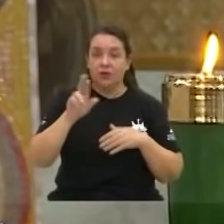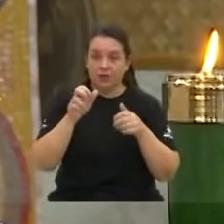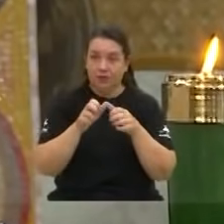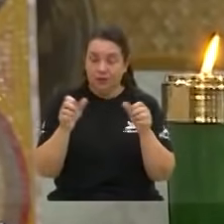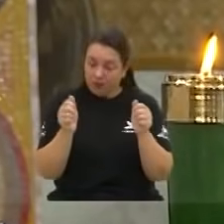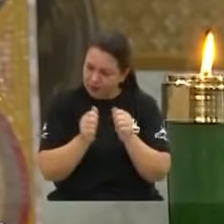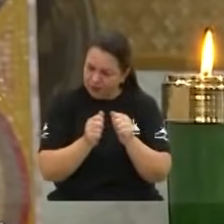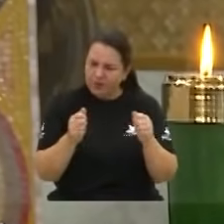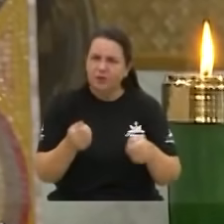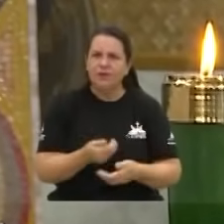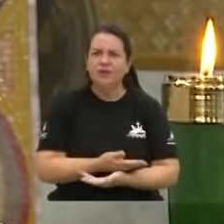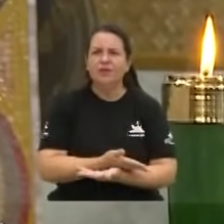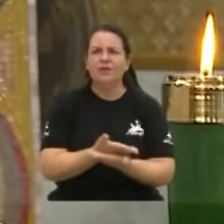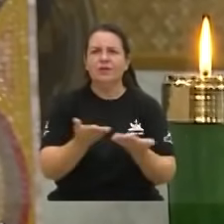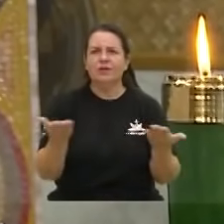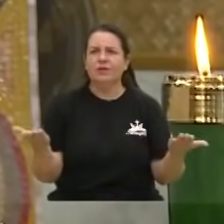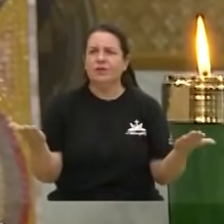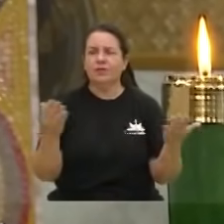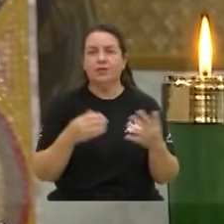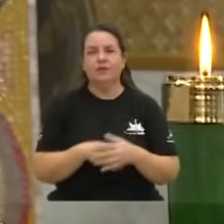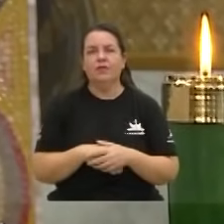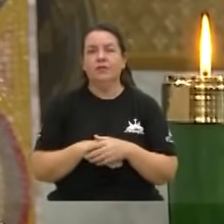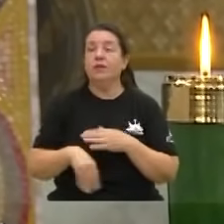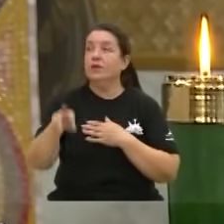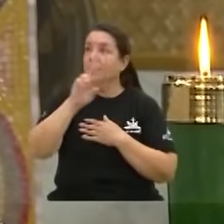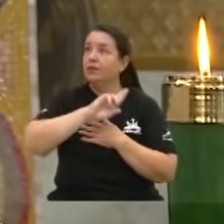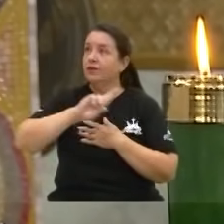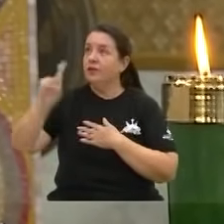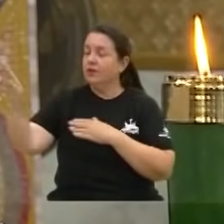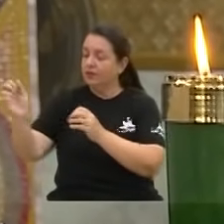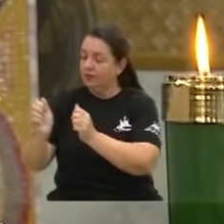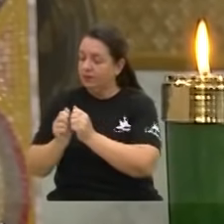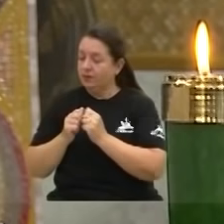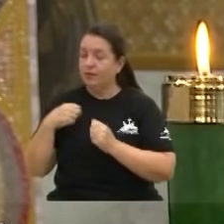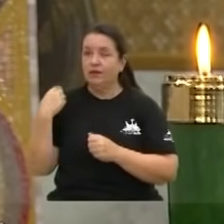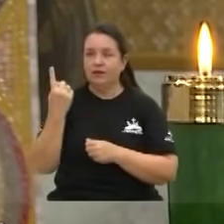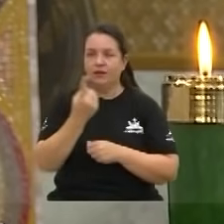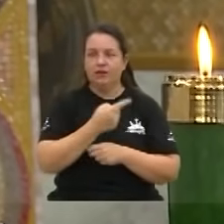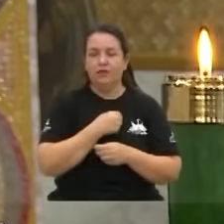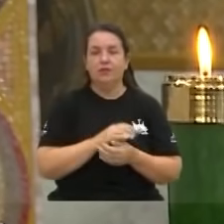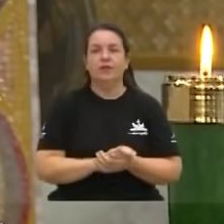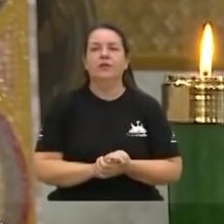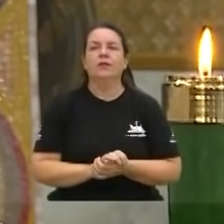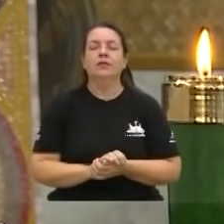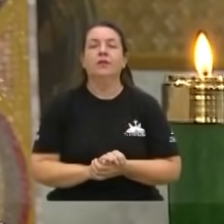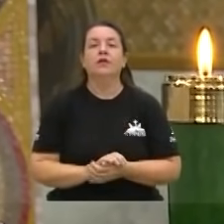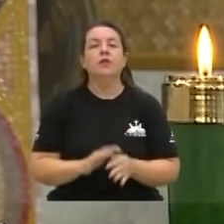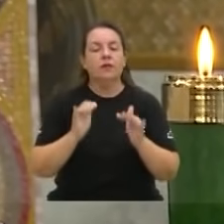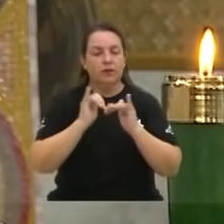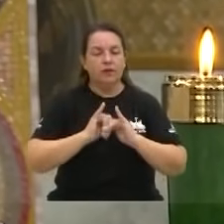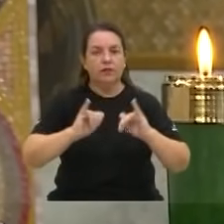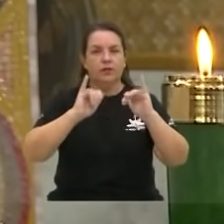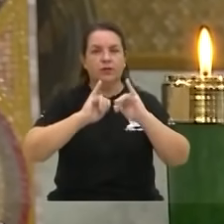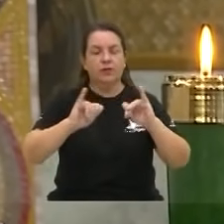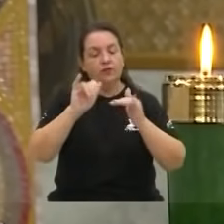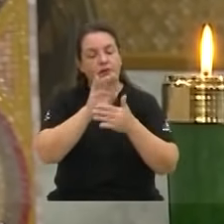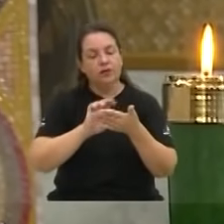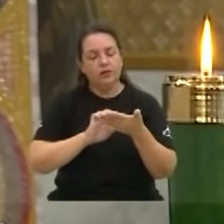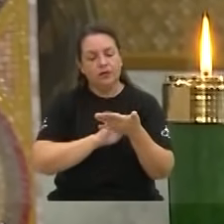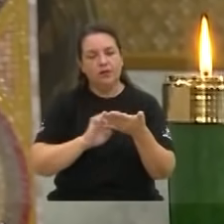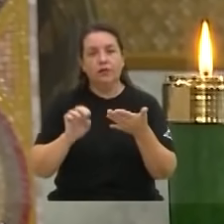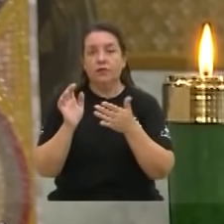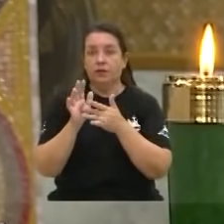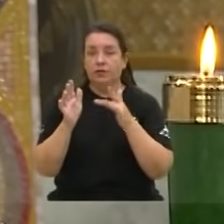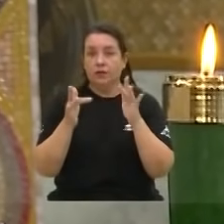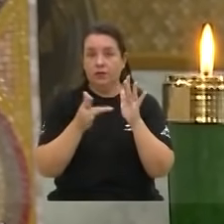O Senhor esteja convosco. Ele está no meio de nós. Proclamação do Evangelho